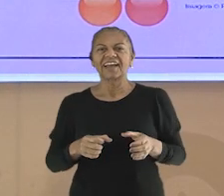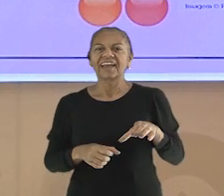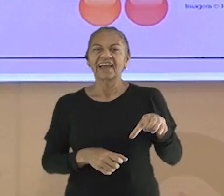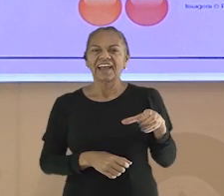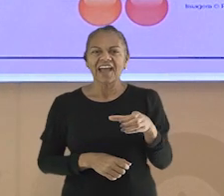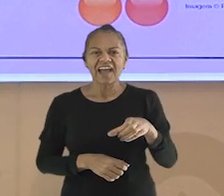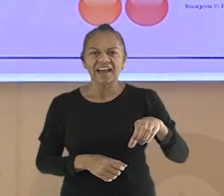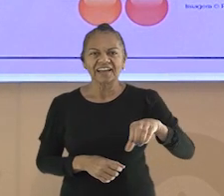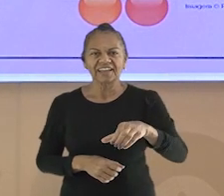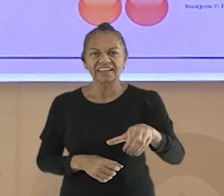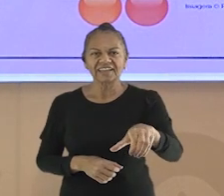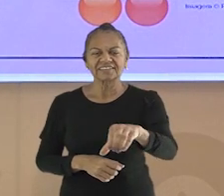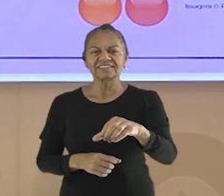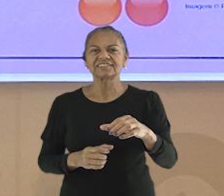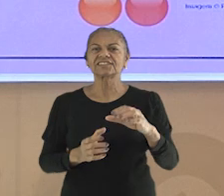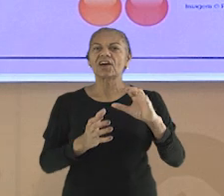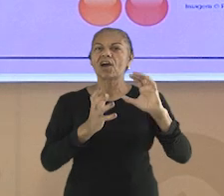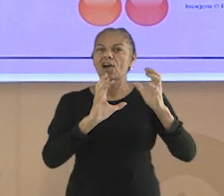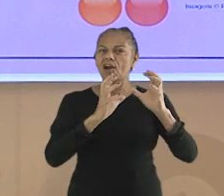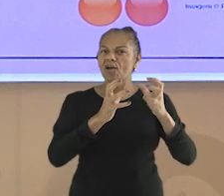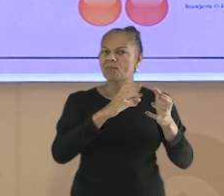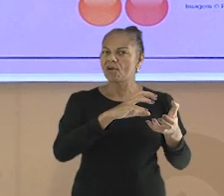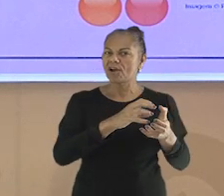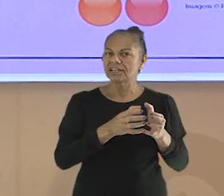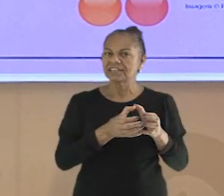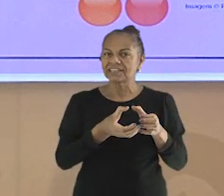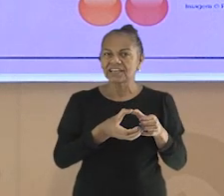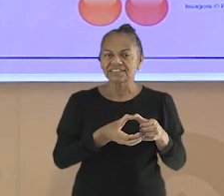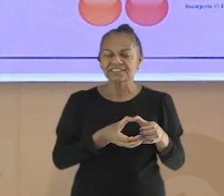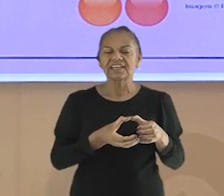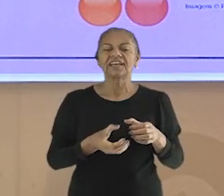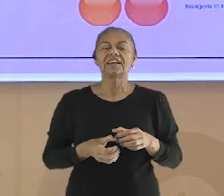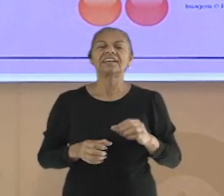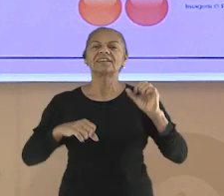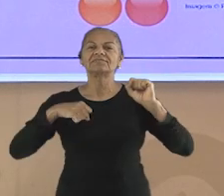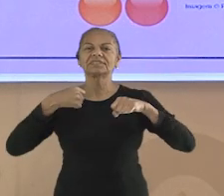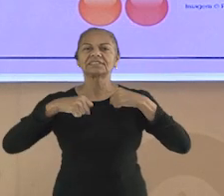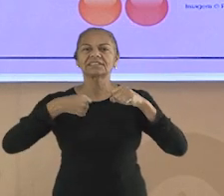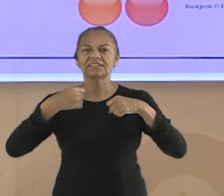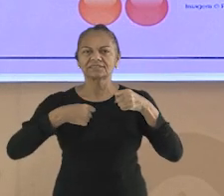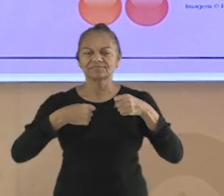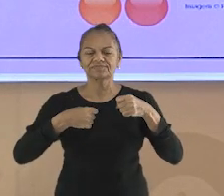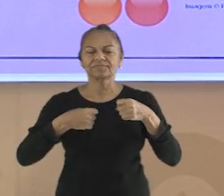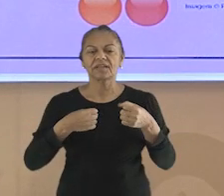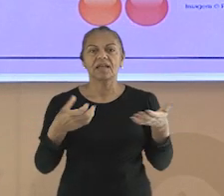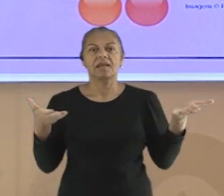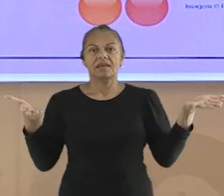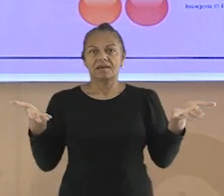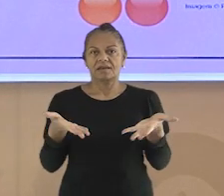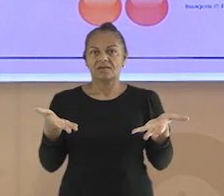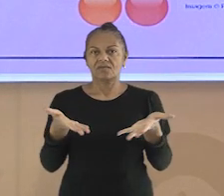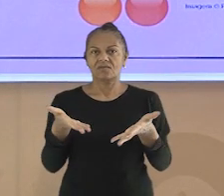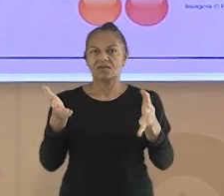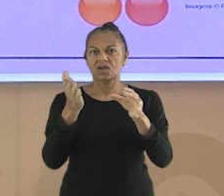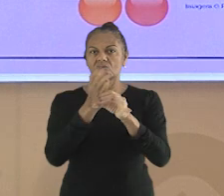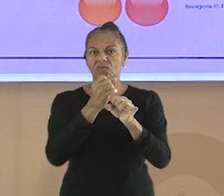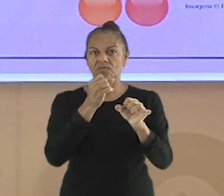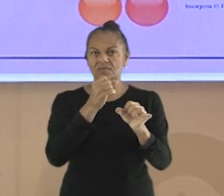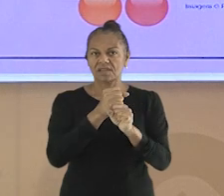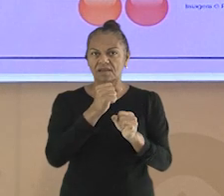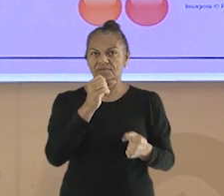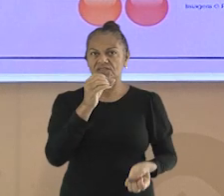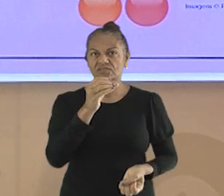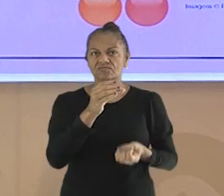petecas, carrinhos, bolinhas e bicicleta. Agora,